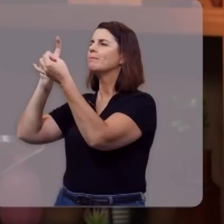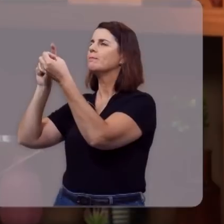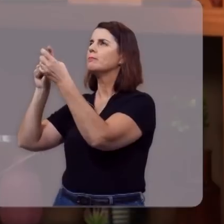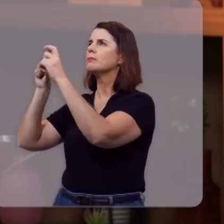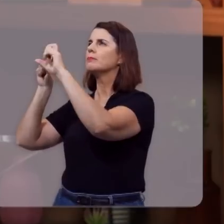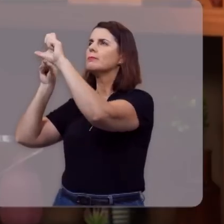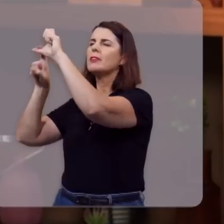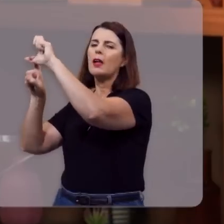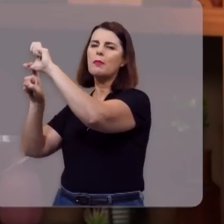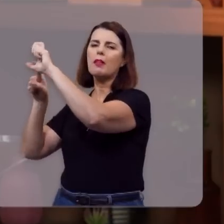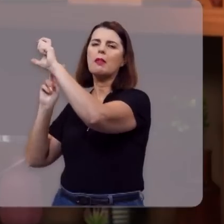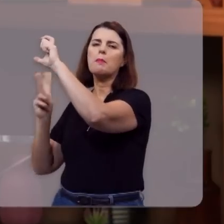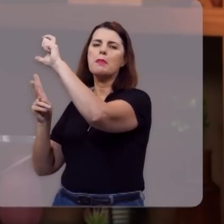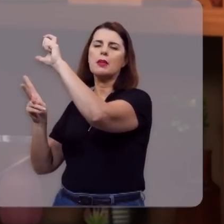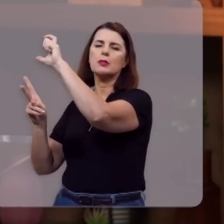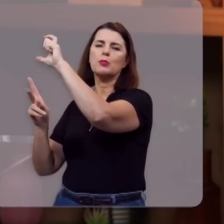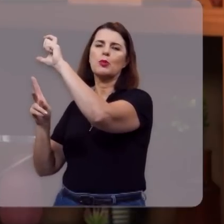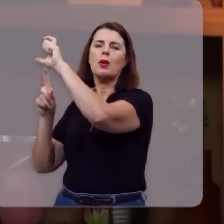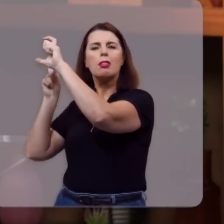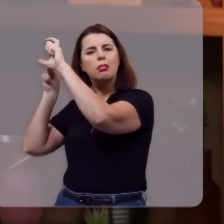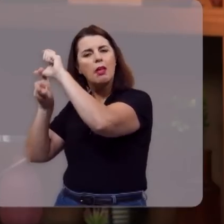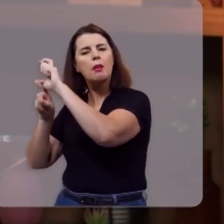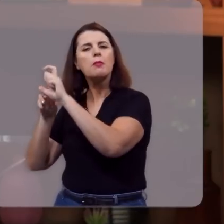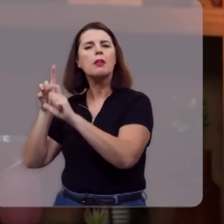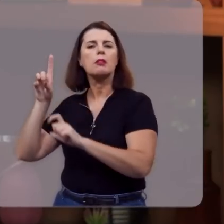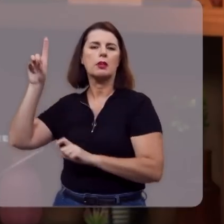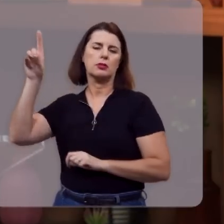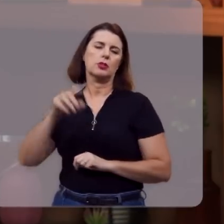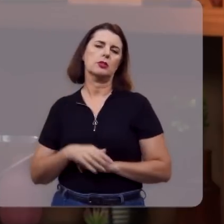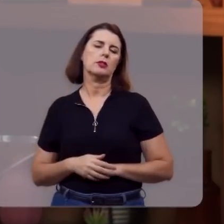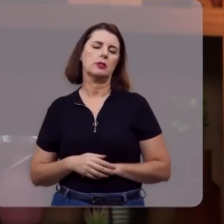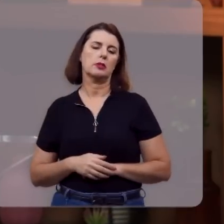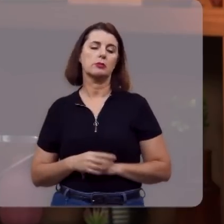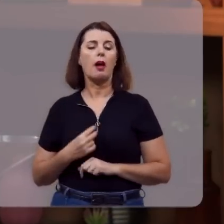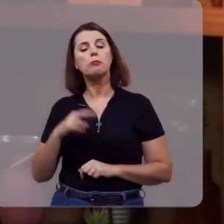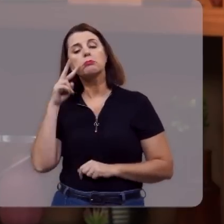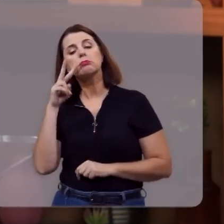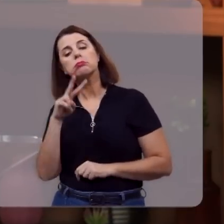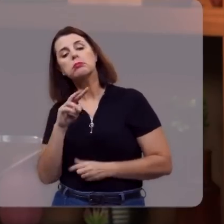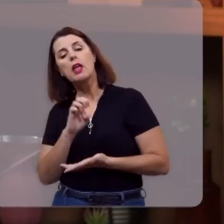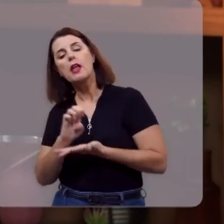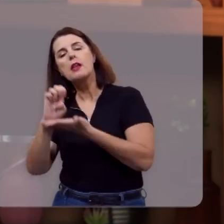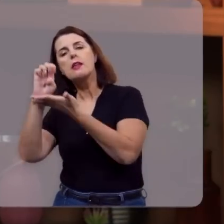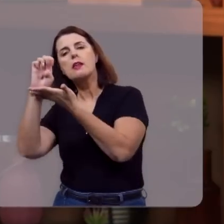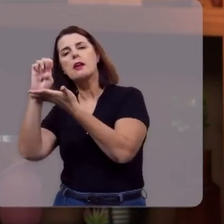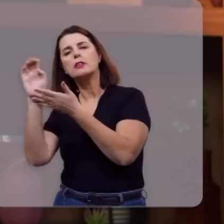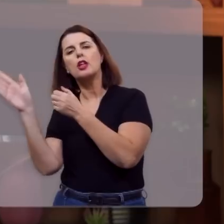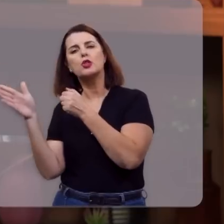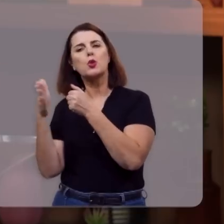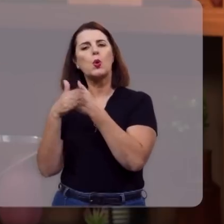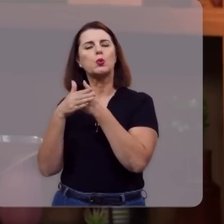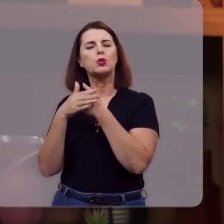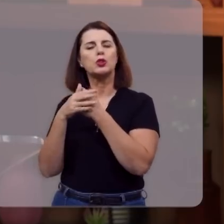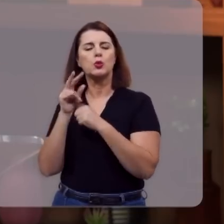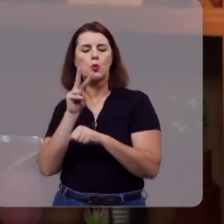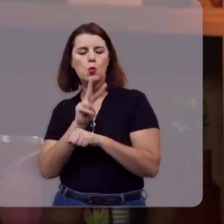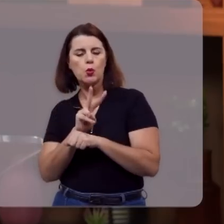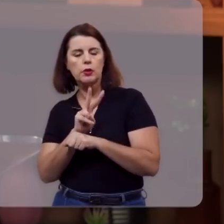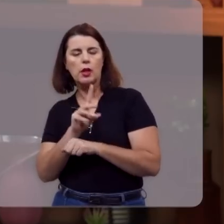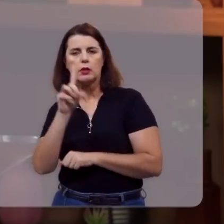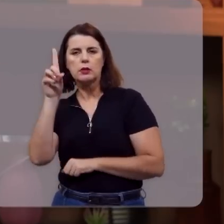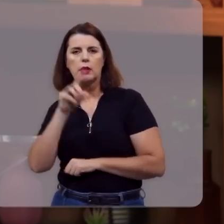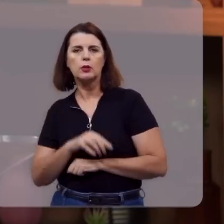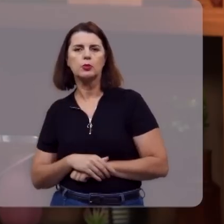da provisão. E então, ali está Elias, escondido, sendo tratado por Deus,